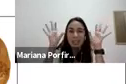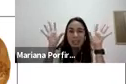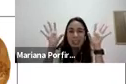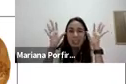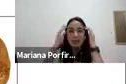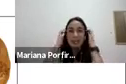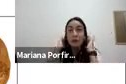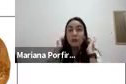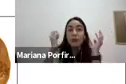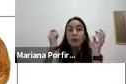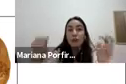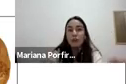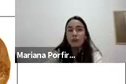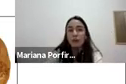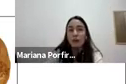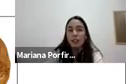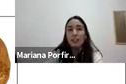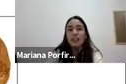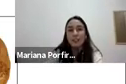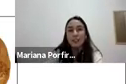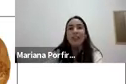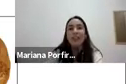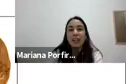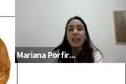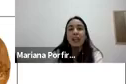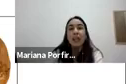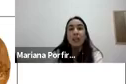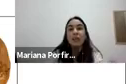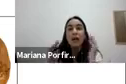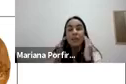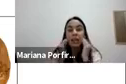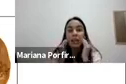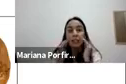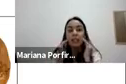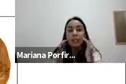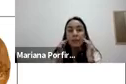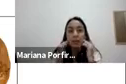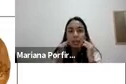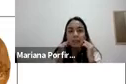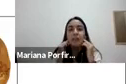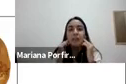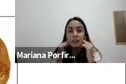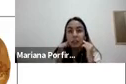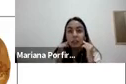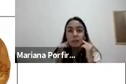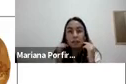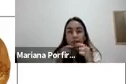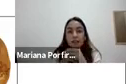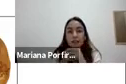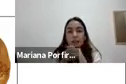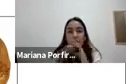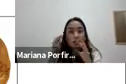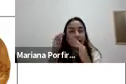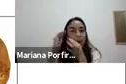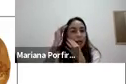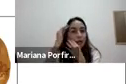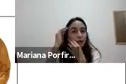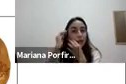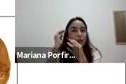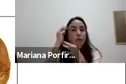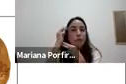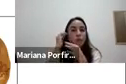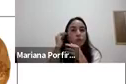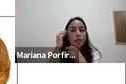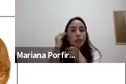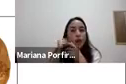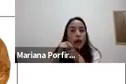Ele pulando, ele é um músculo muito forte. Temos o masseter também, que você também vai sentir, ele trabalha